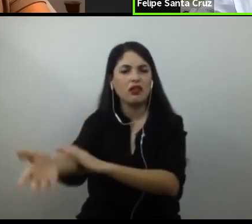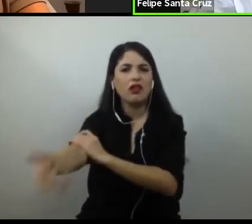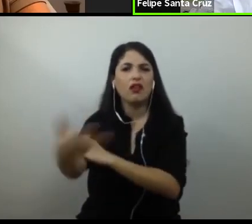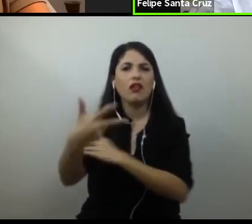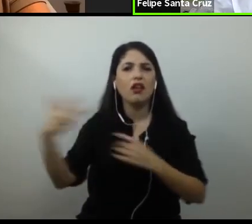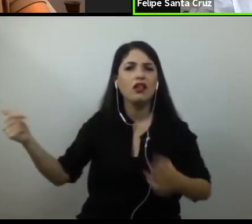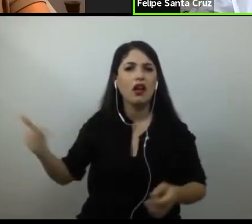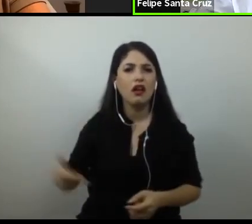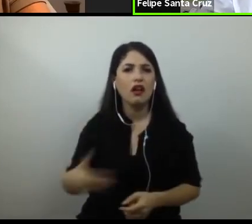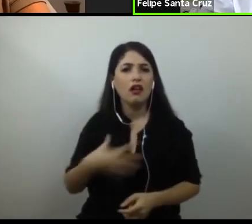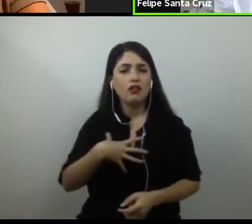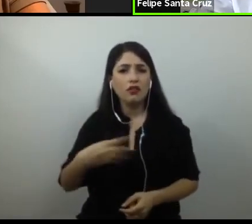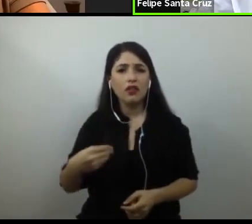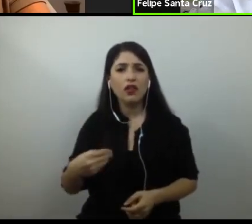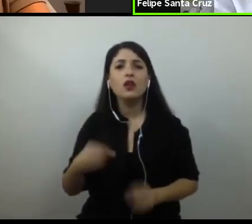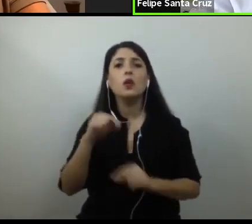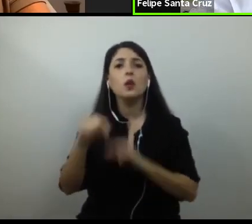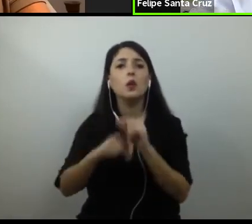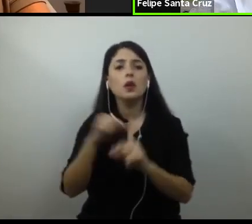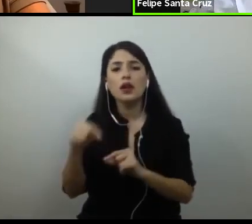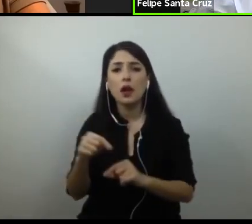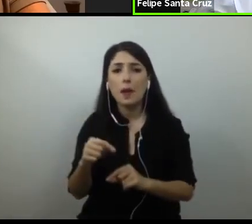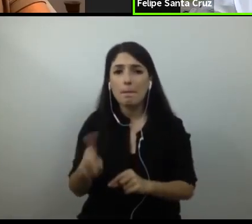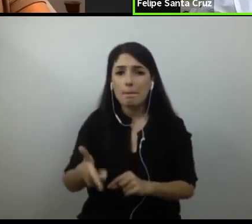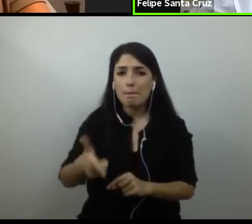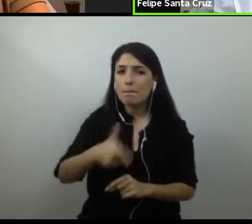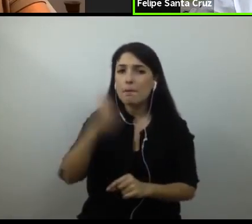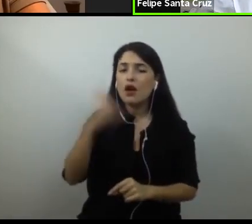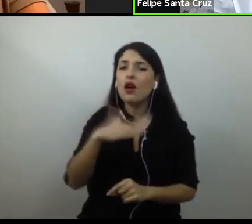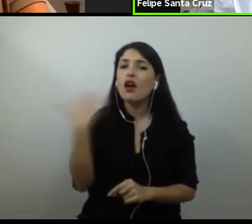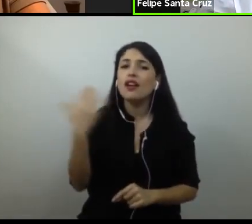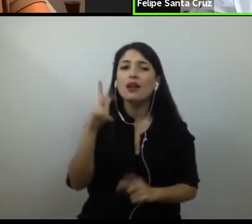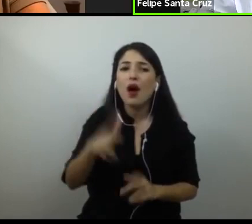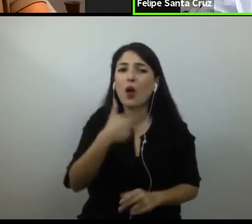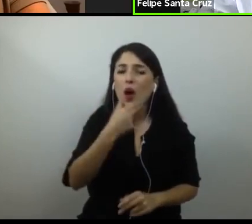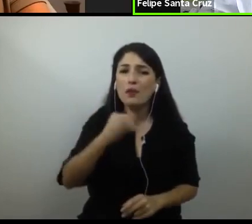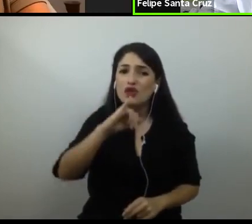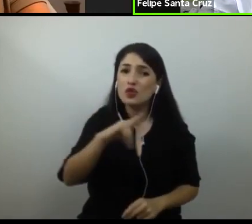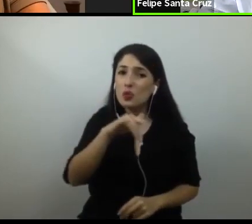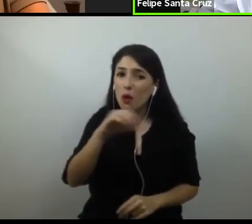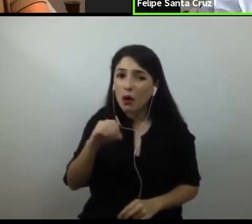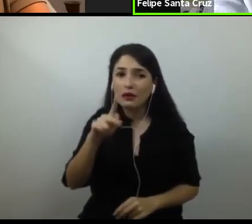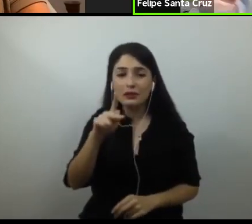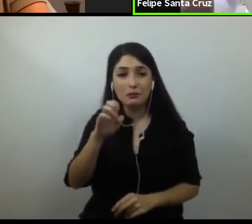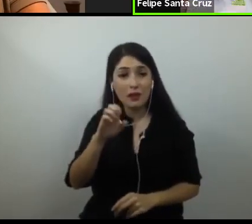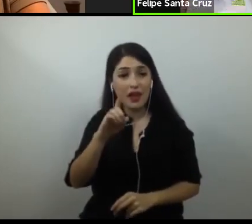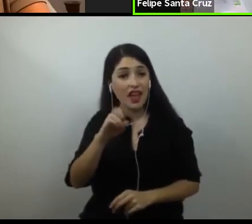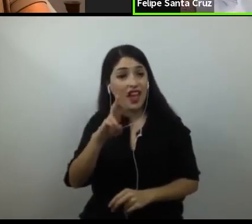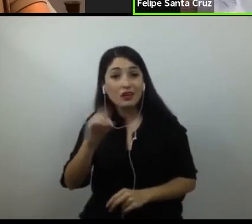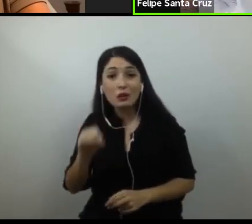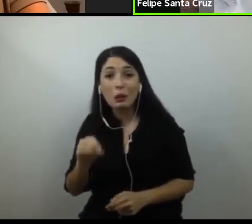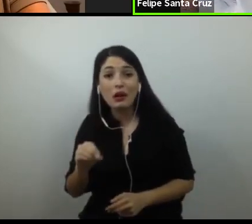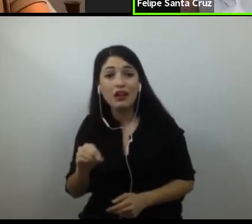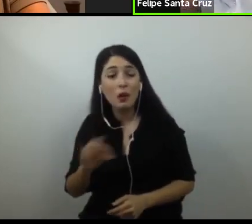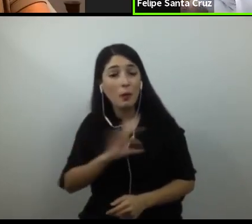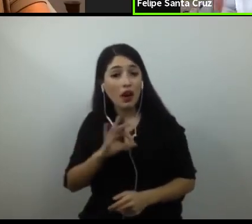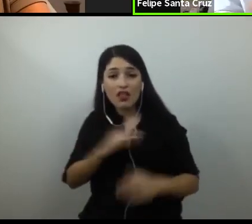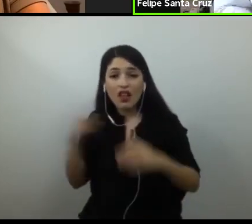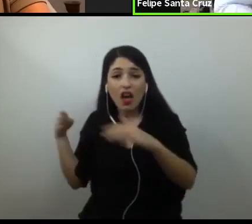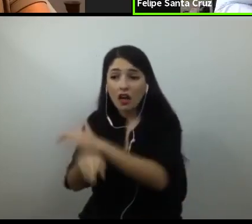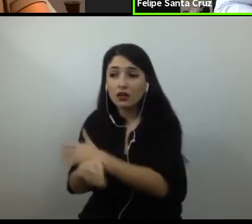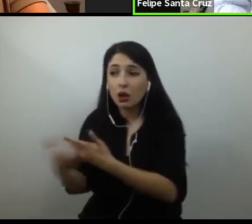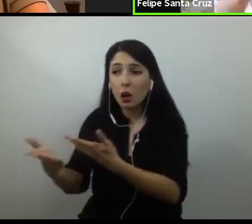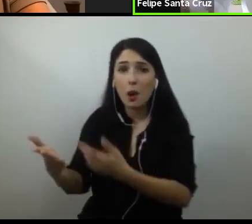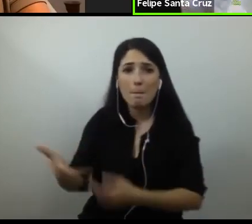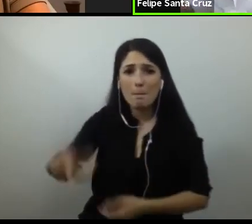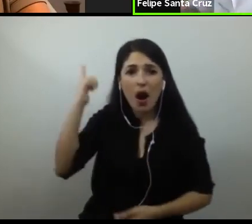bala por uma invasão equivocada da polícia, como aconteceu com o João Pedro agora recentemente em São Gonçalo. Então, para essa população,